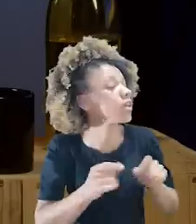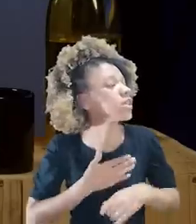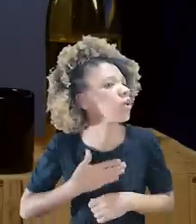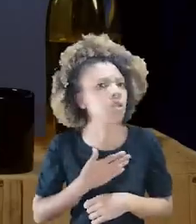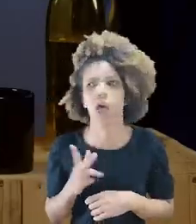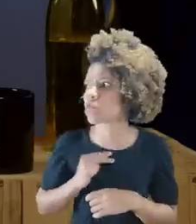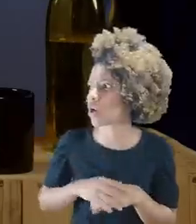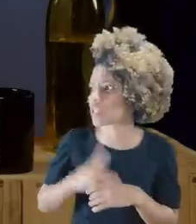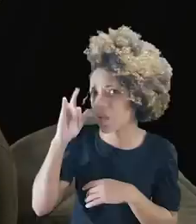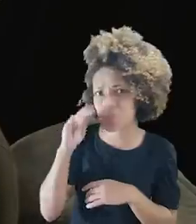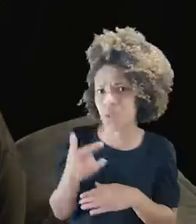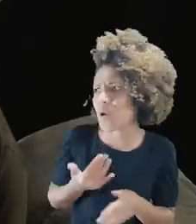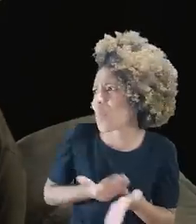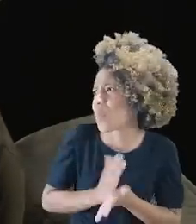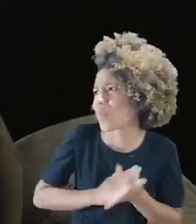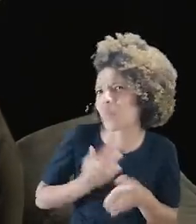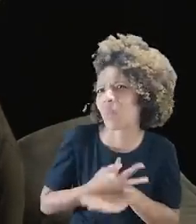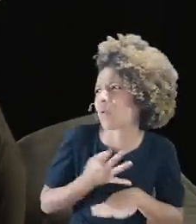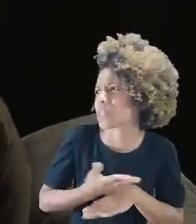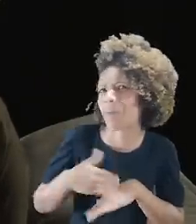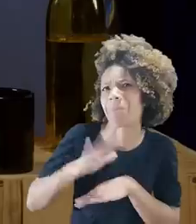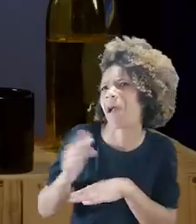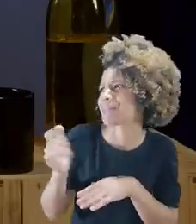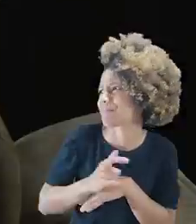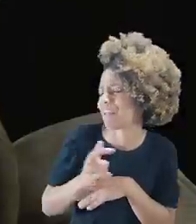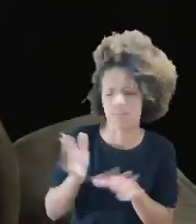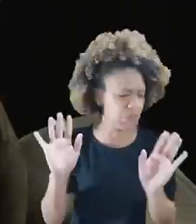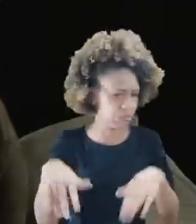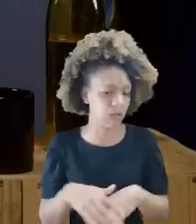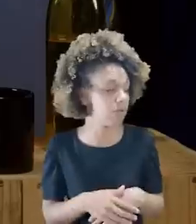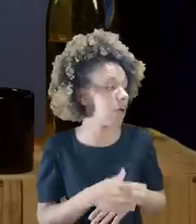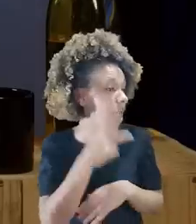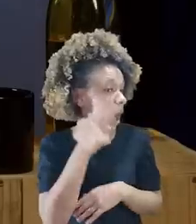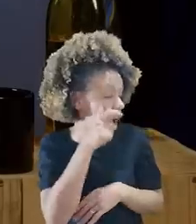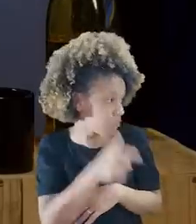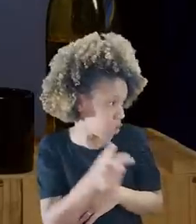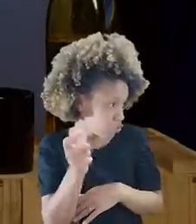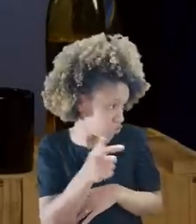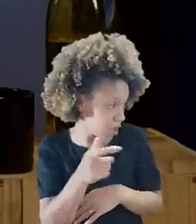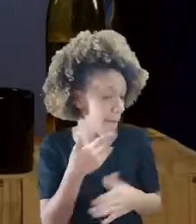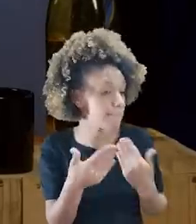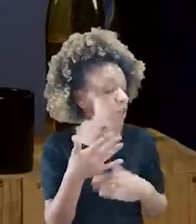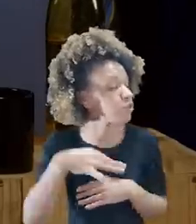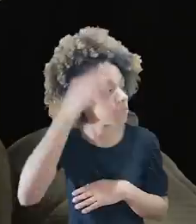mas aí já tem podcast YouTu exato mas ali é uma versão é muita coisa Gente é muita coisa Concordo é